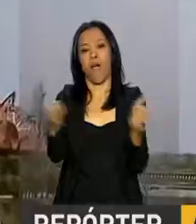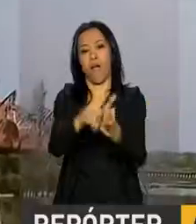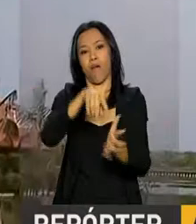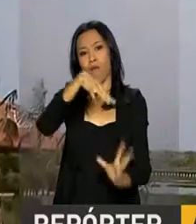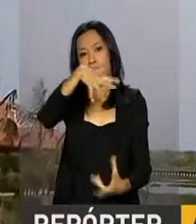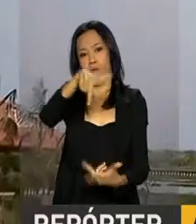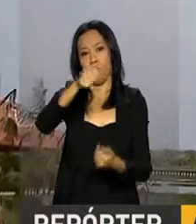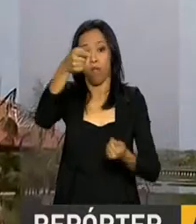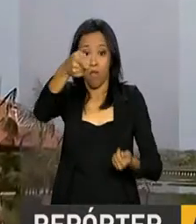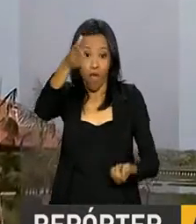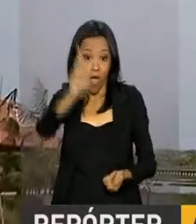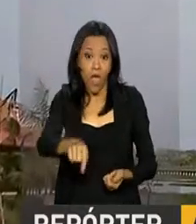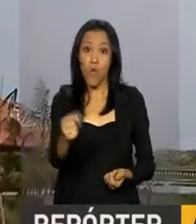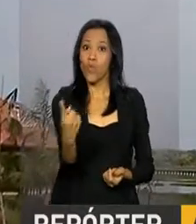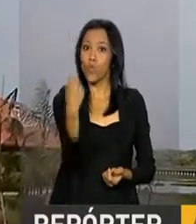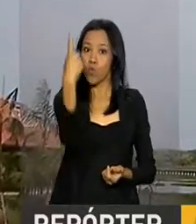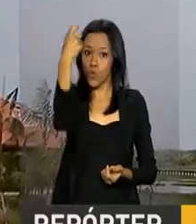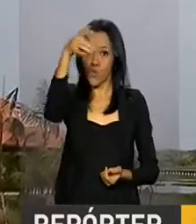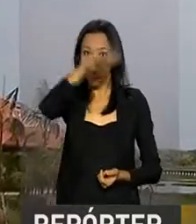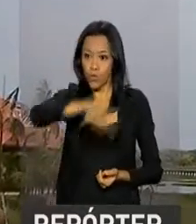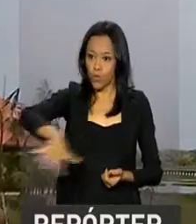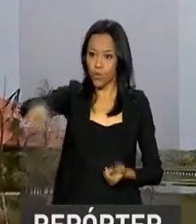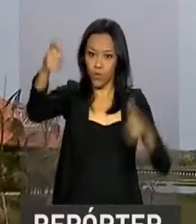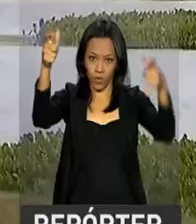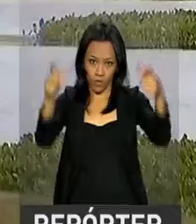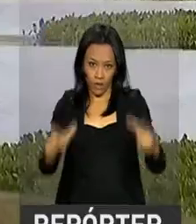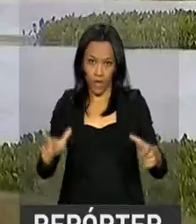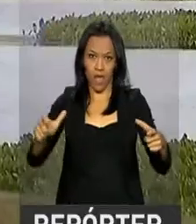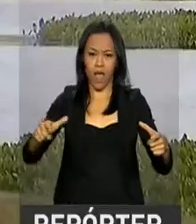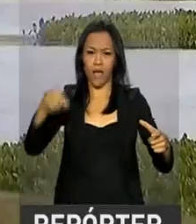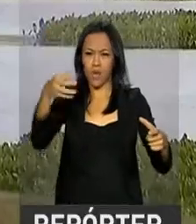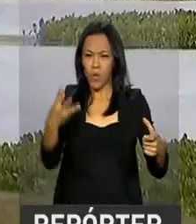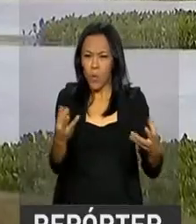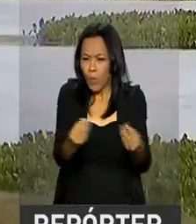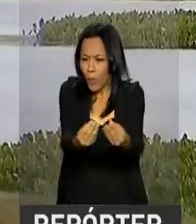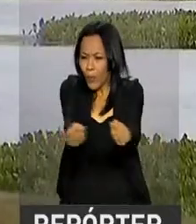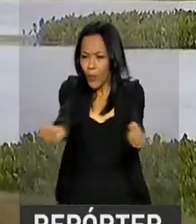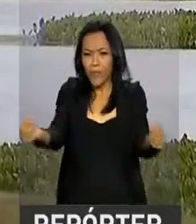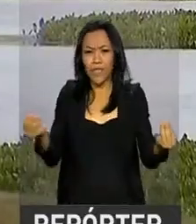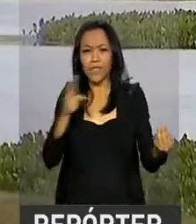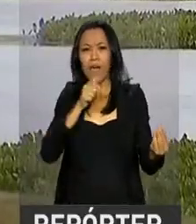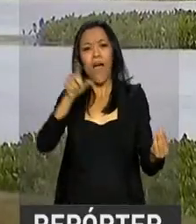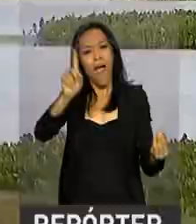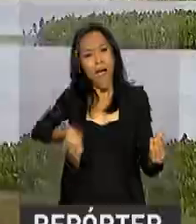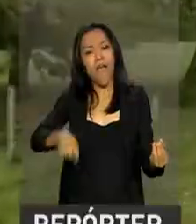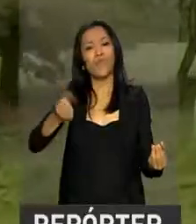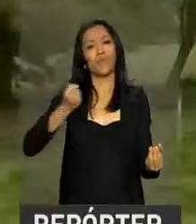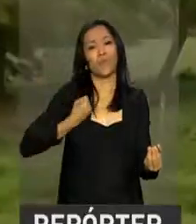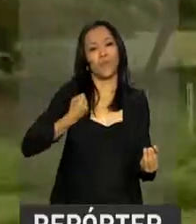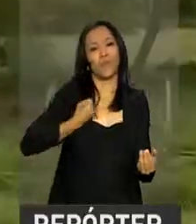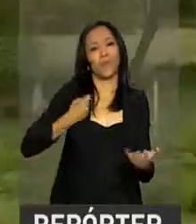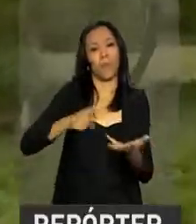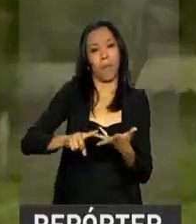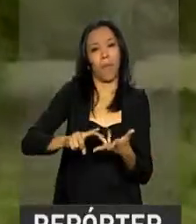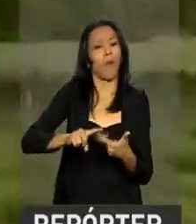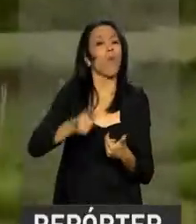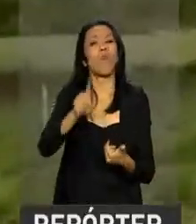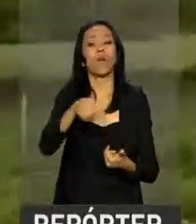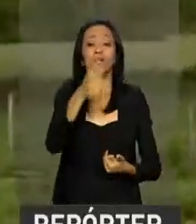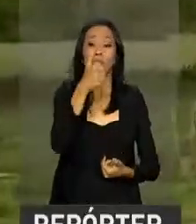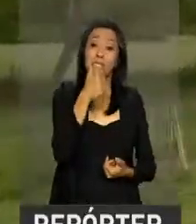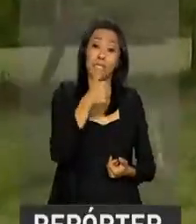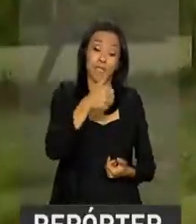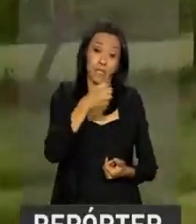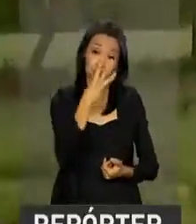é um bioma único ea riqueza dessa área alagada se reflete nos números aqui vivem 3.500